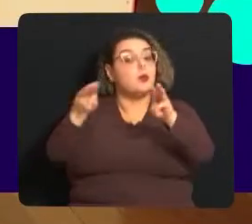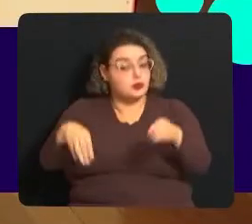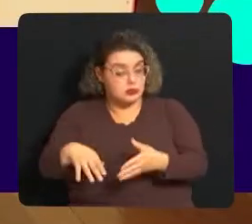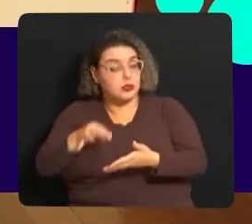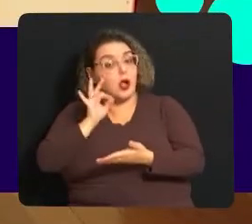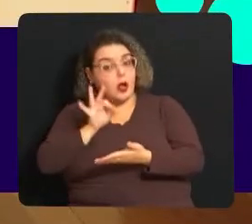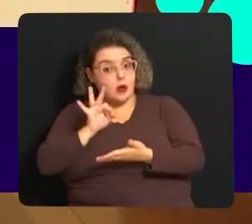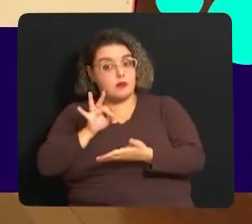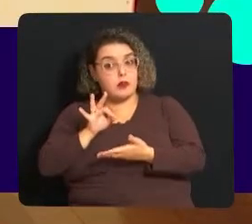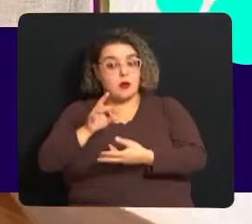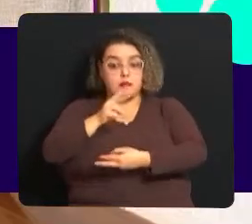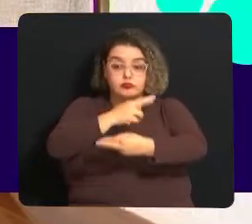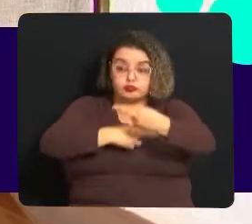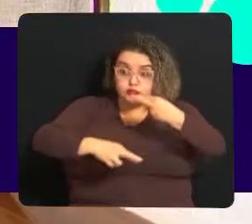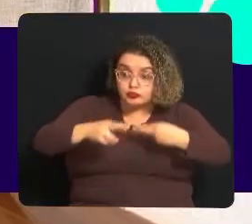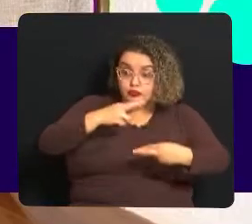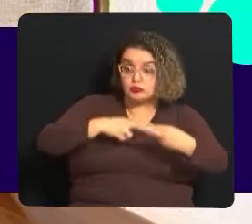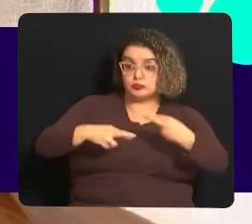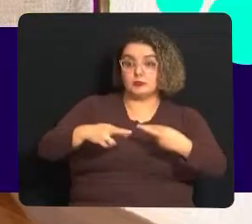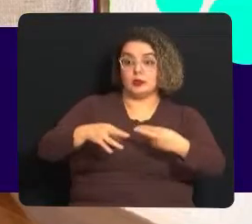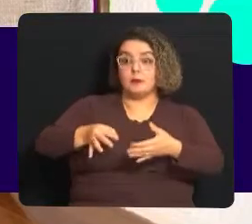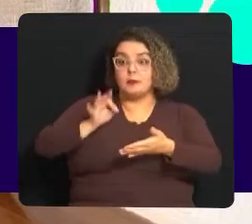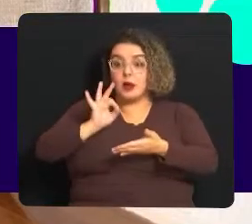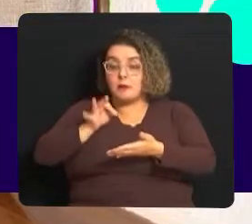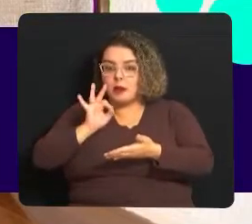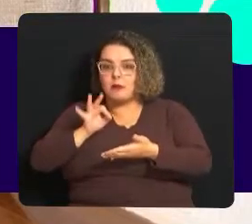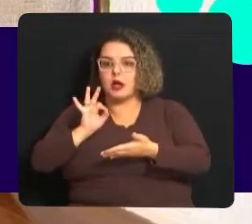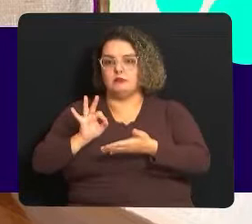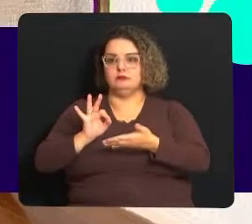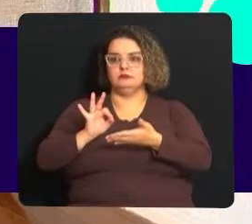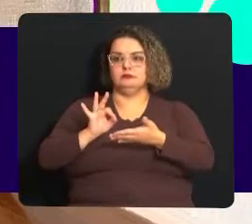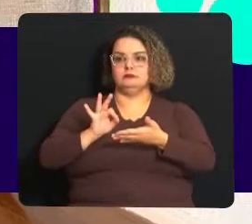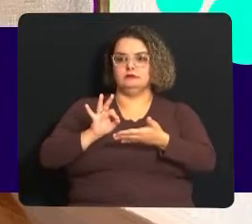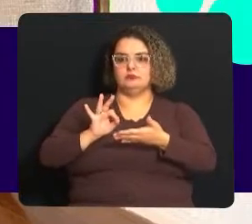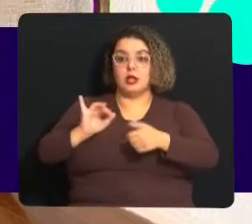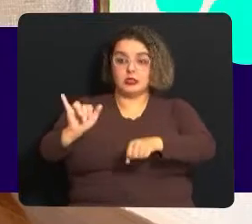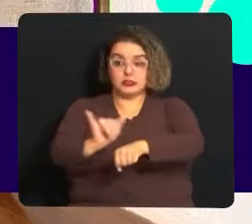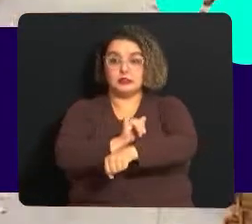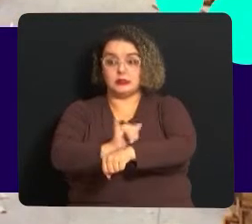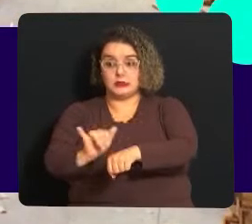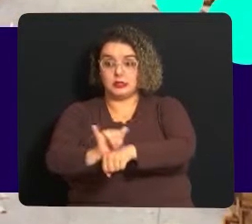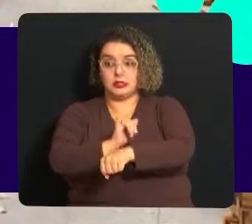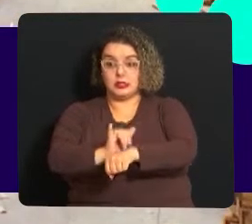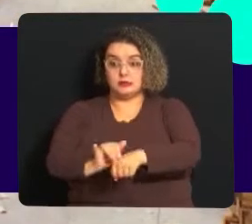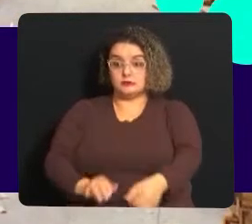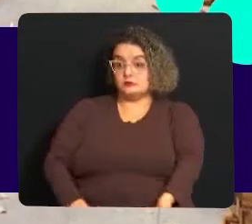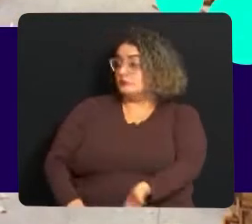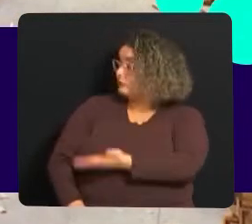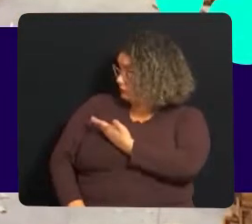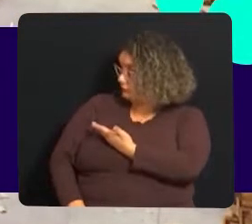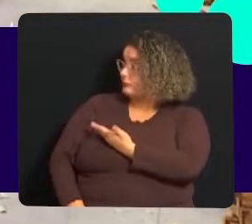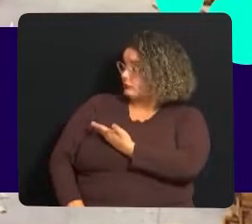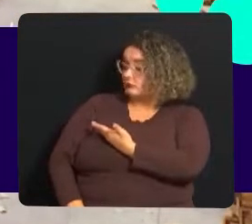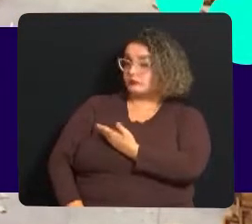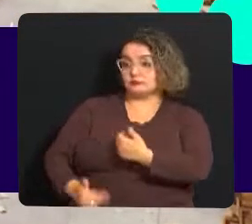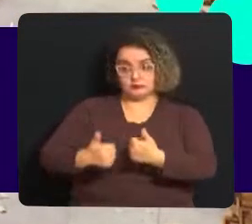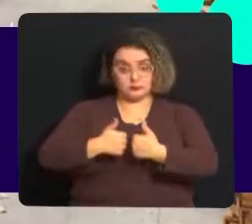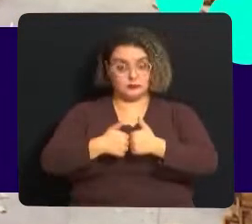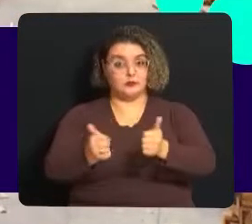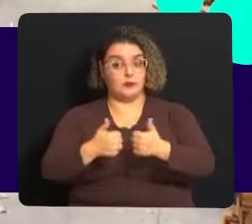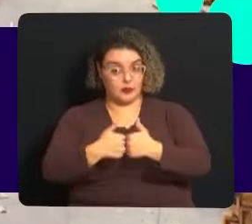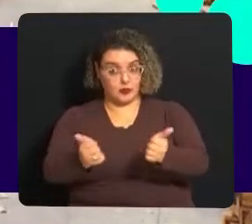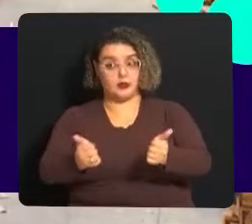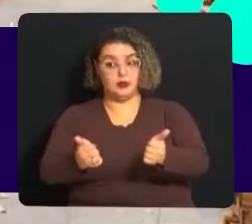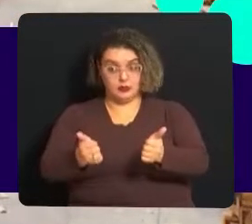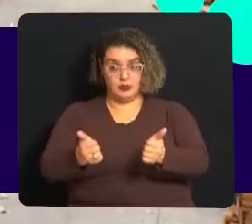Café relacionados à cultura cafeeira, desde instrumentos da lavoura do café, transporte,